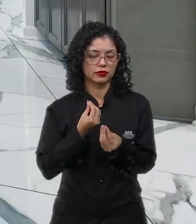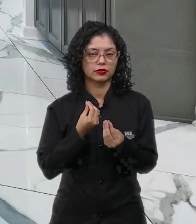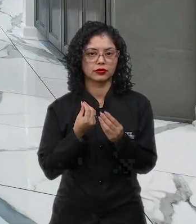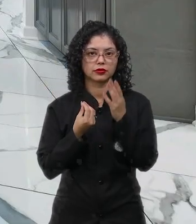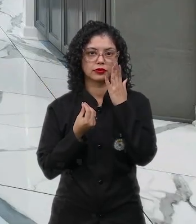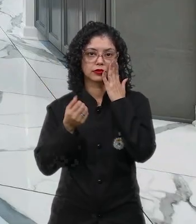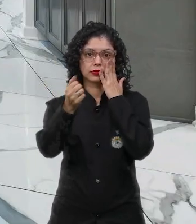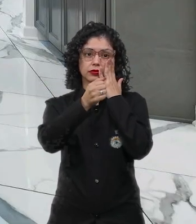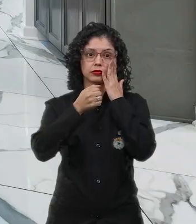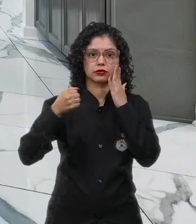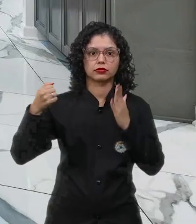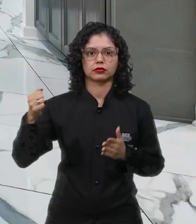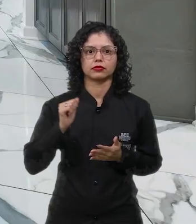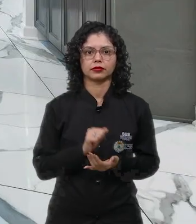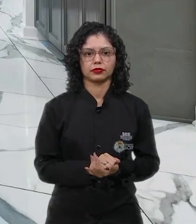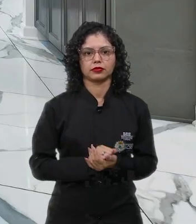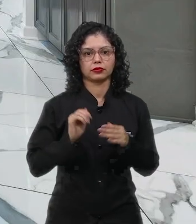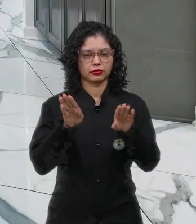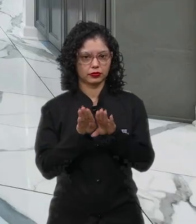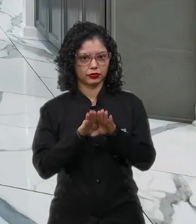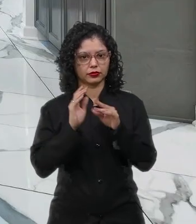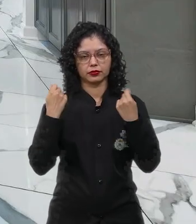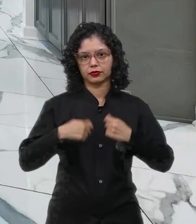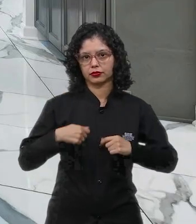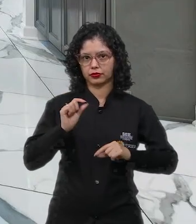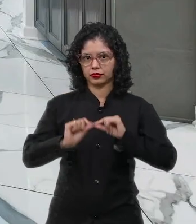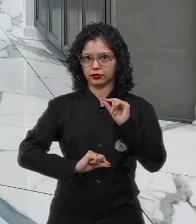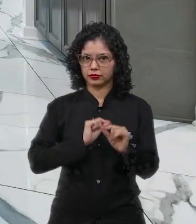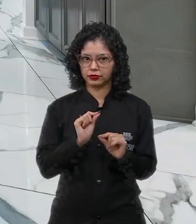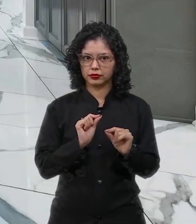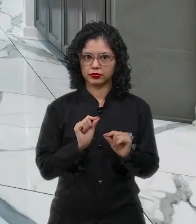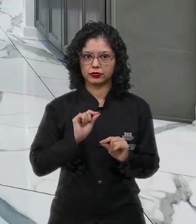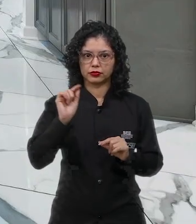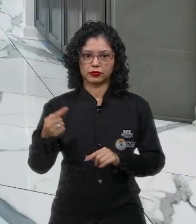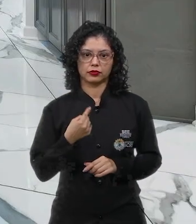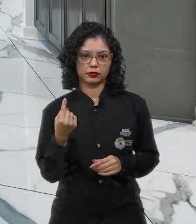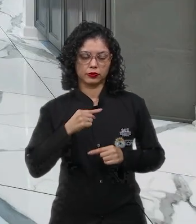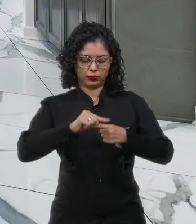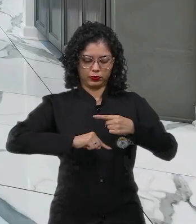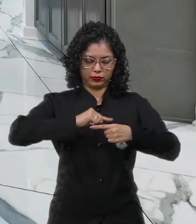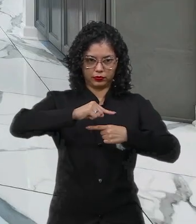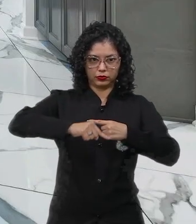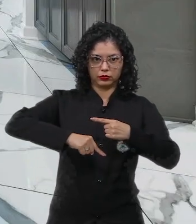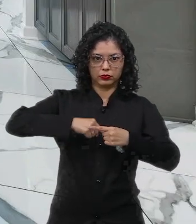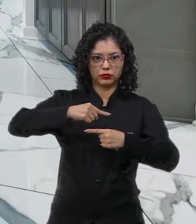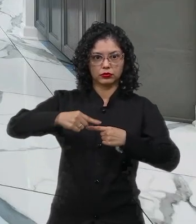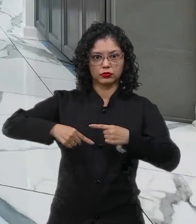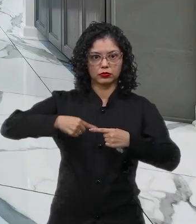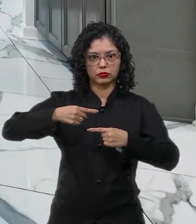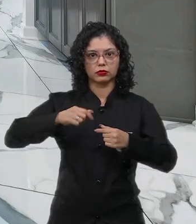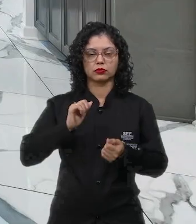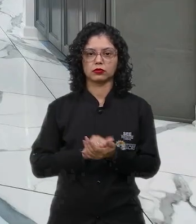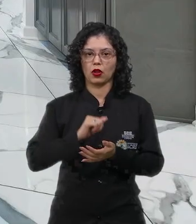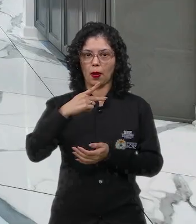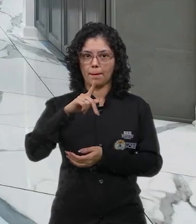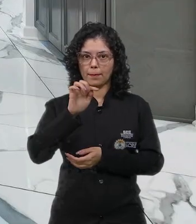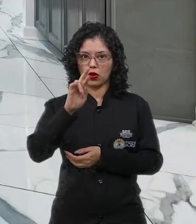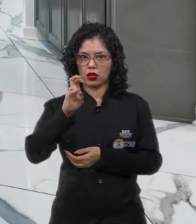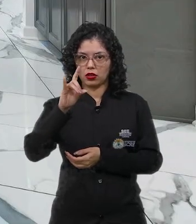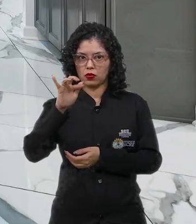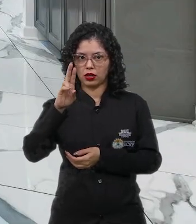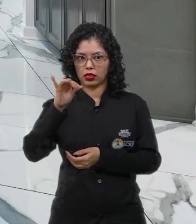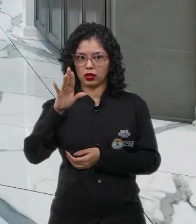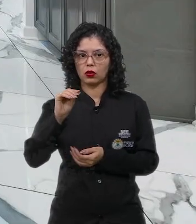a geladeira. Então, ela também vai precisar o quê? De um isolante térmico, né, que é o